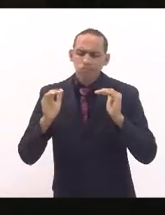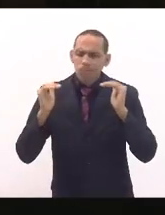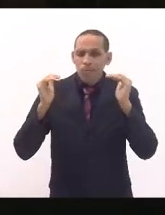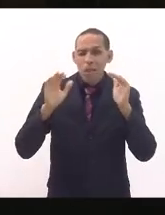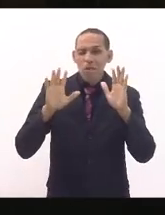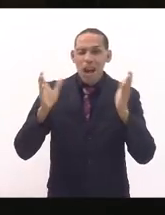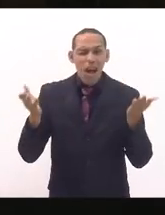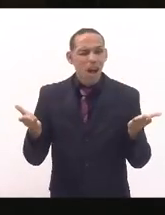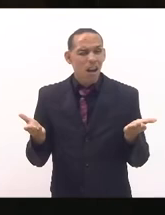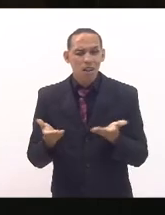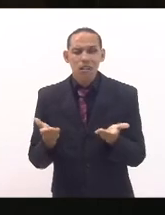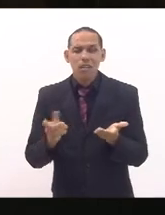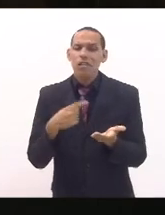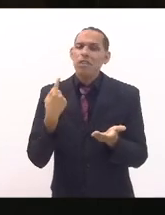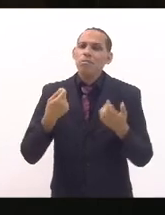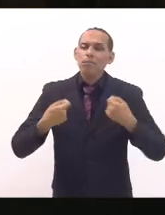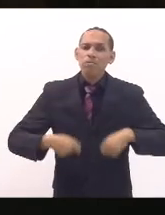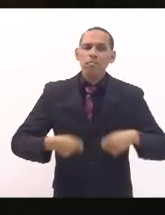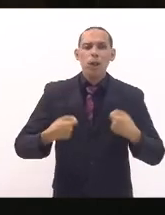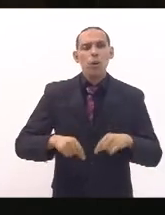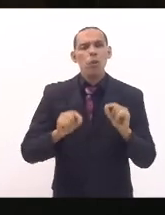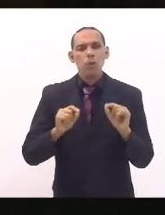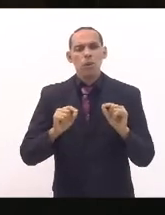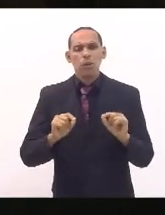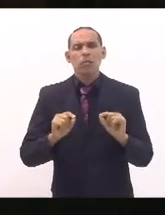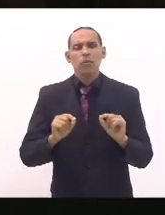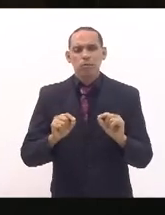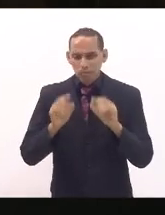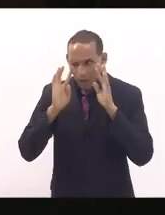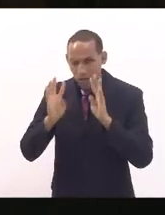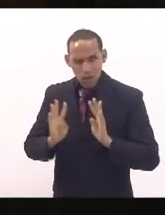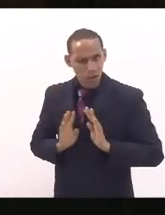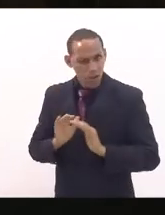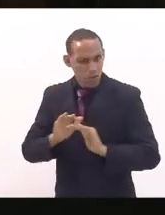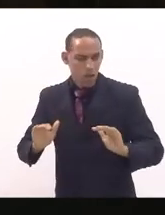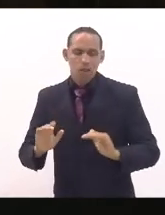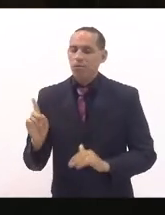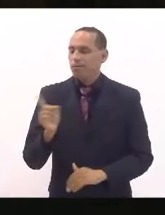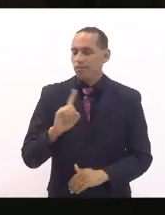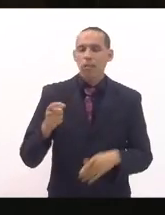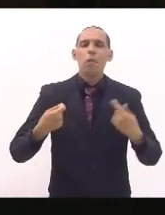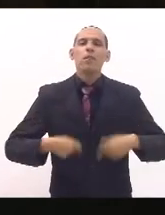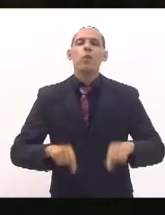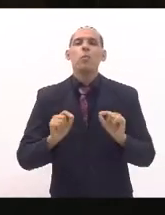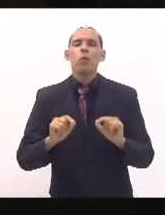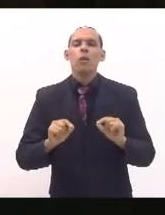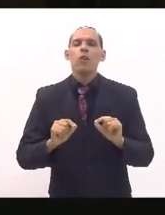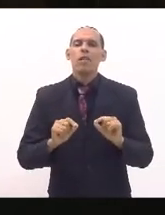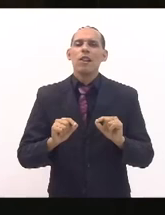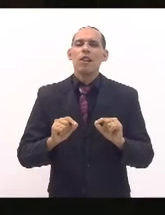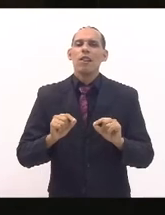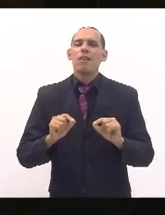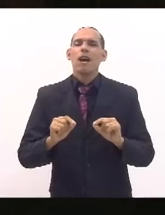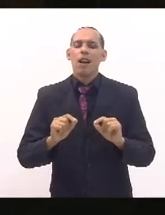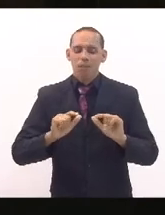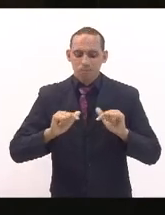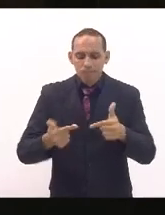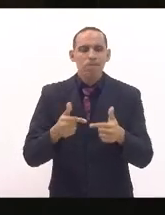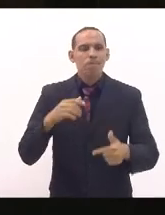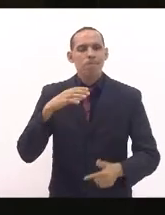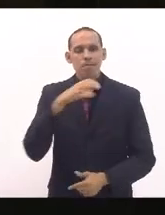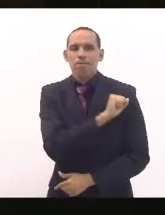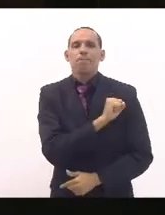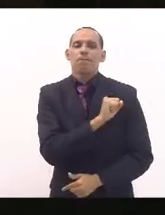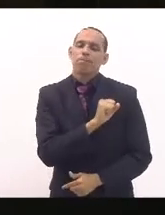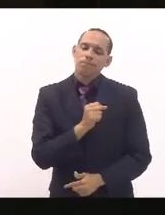neste caso, nós precisamos mais do que atenção, nós precisamos de efetiva ação.